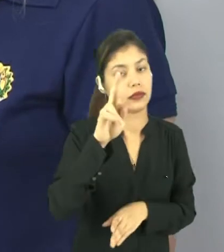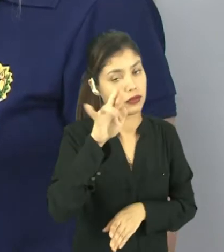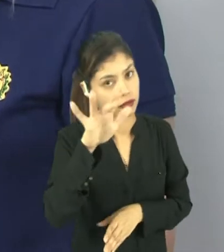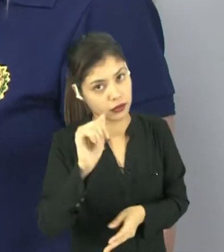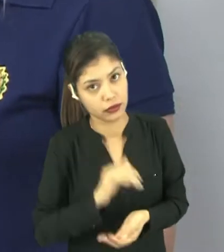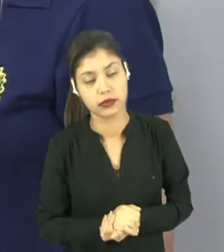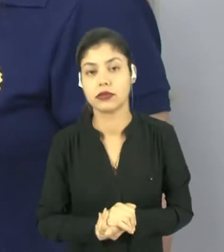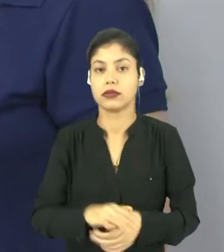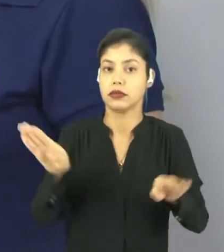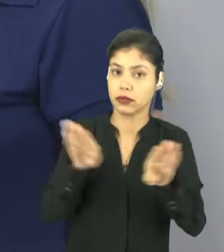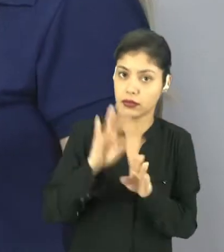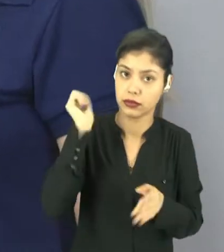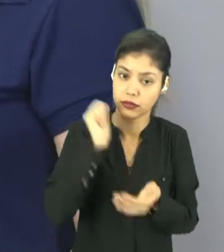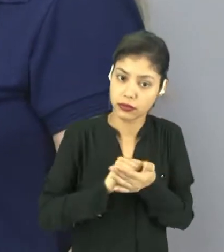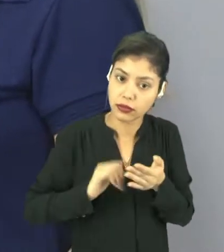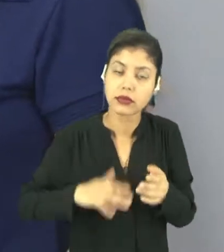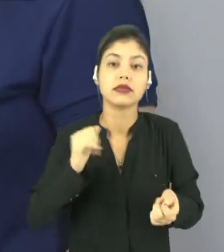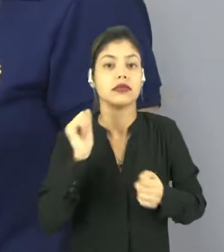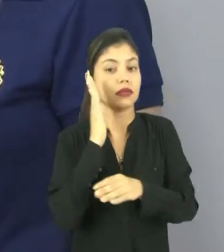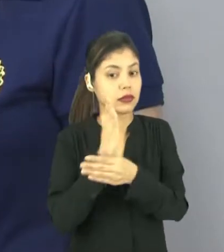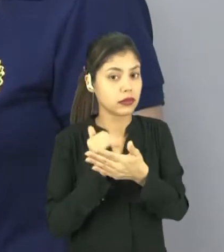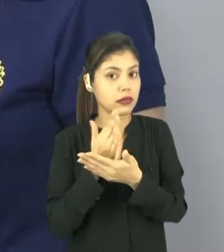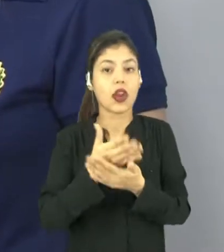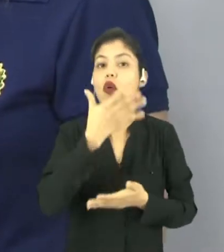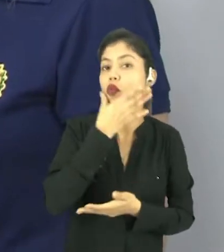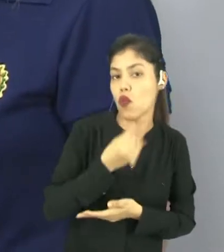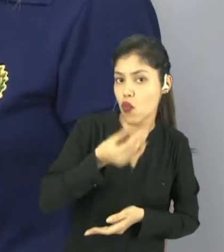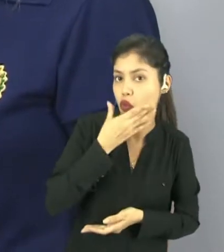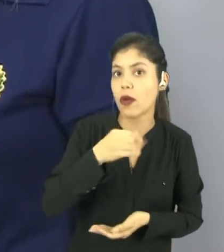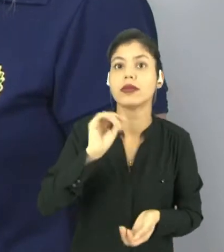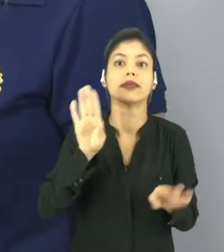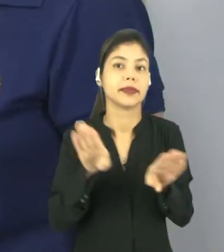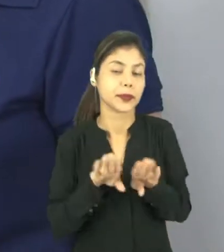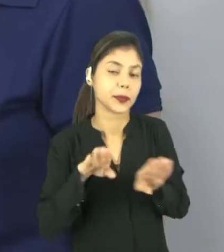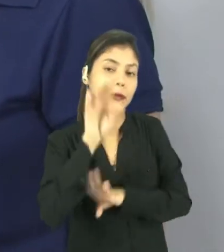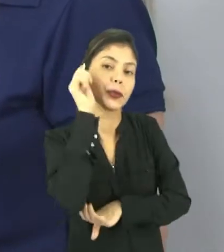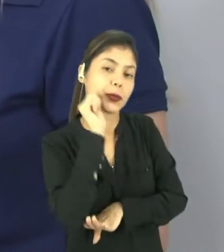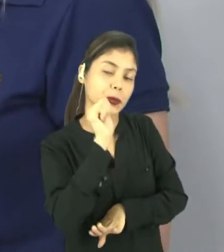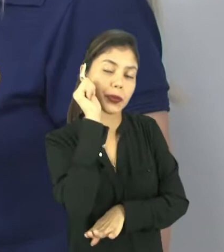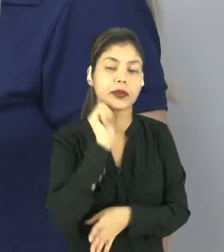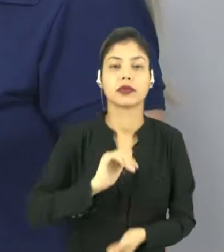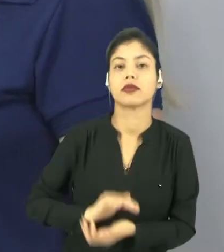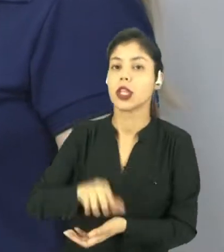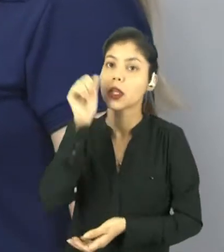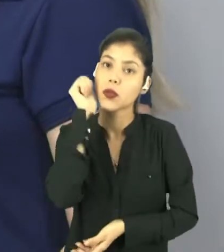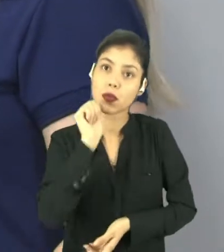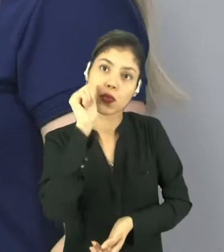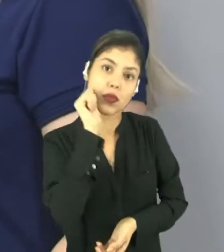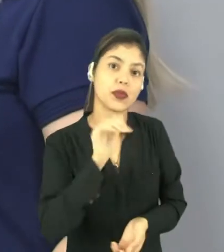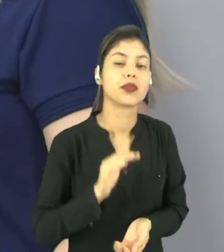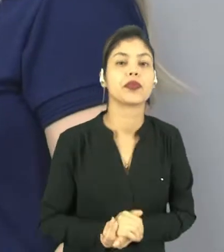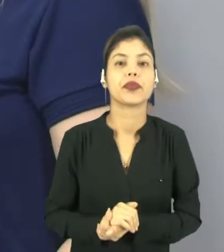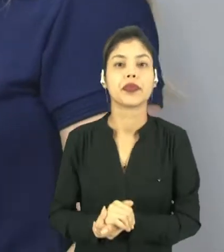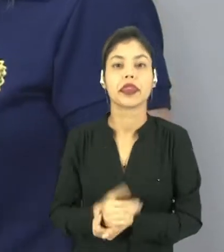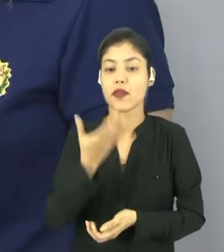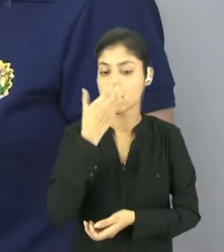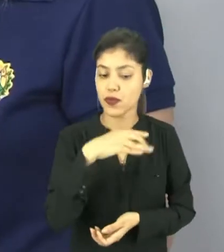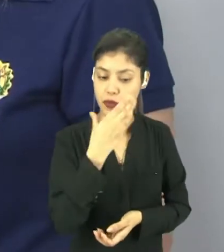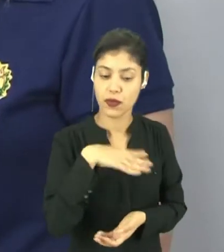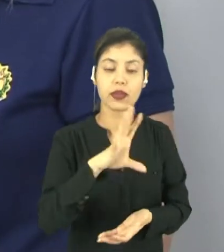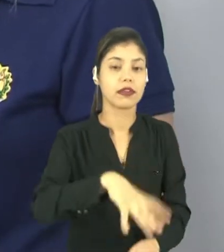As tarefas eram divididas entre homens e mulheres. As mulheres coletavam